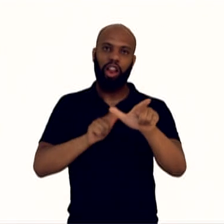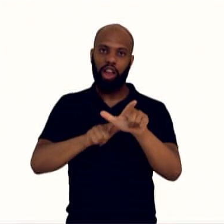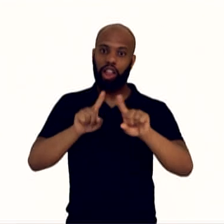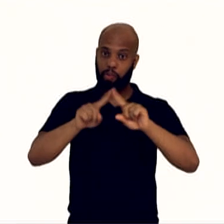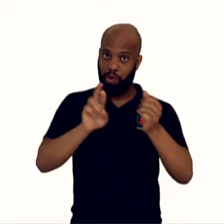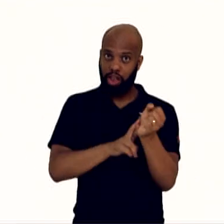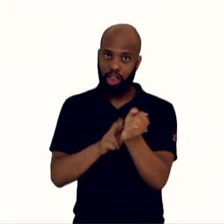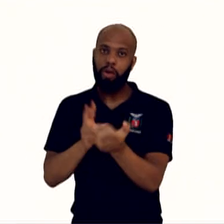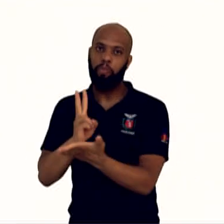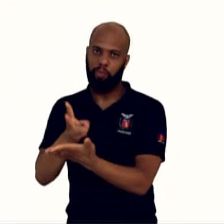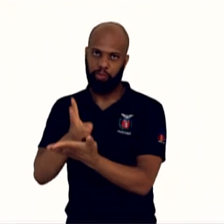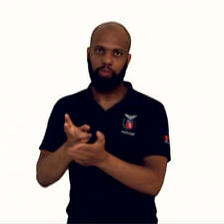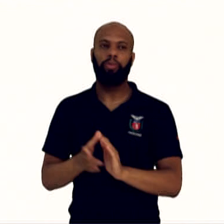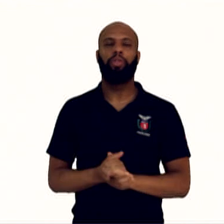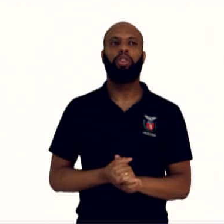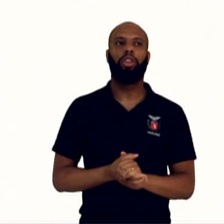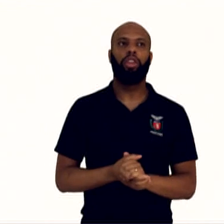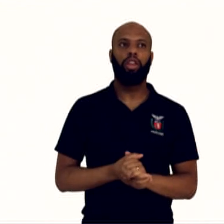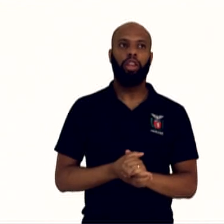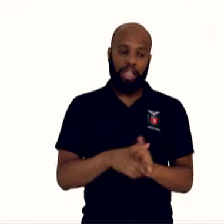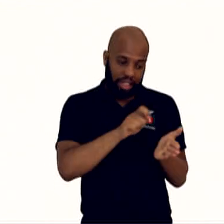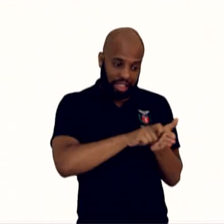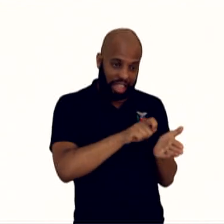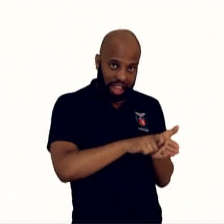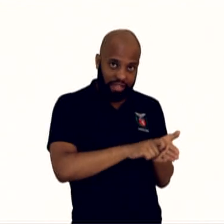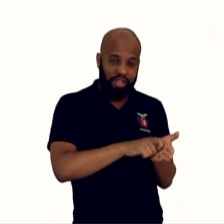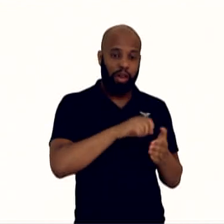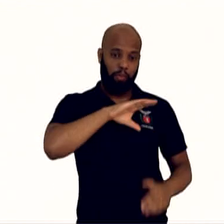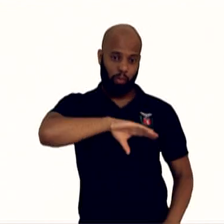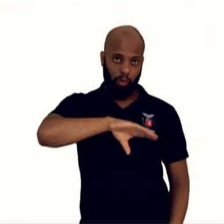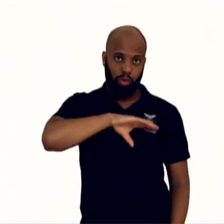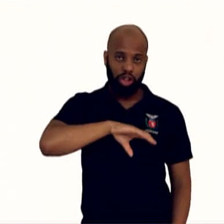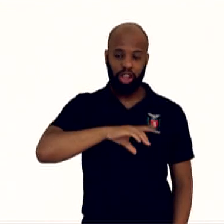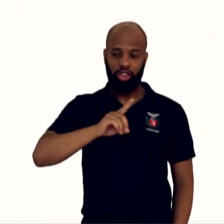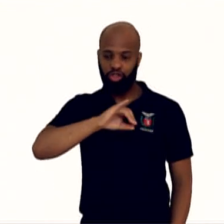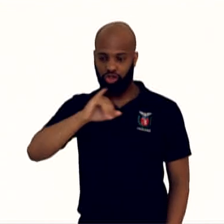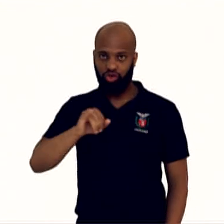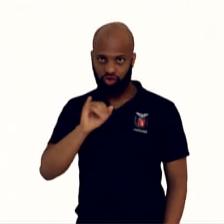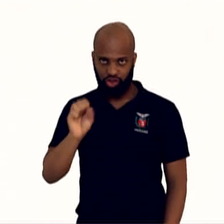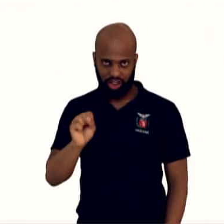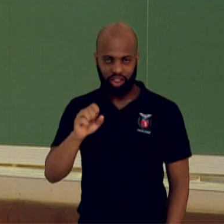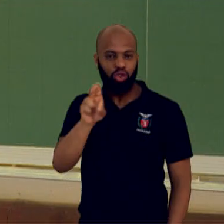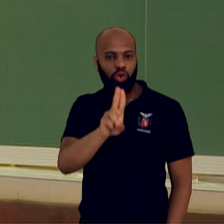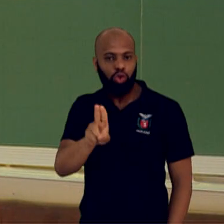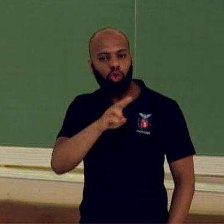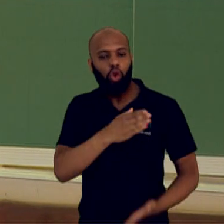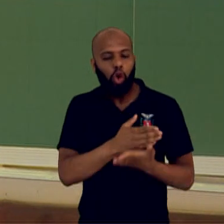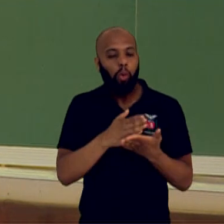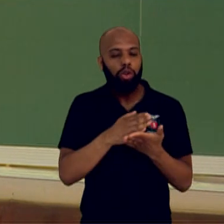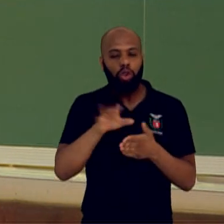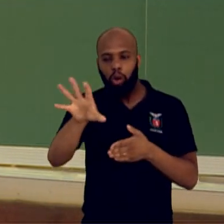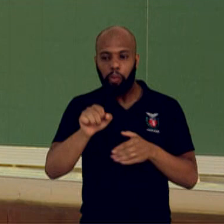letras em português e sobrepunham sobre a música do funk estrangeiro. Então, na hora que eles estavam lá no